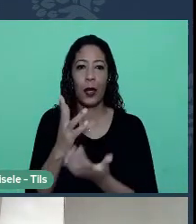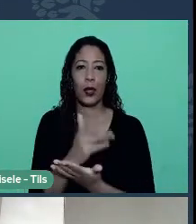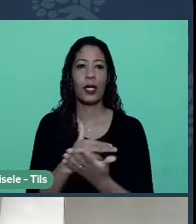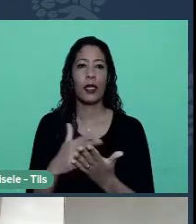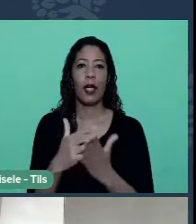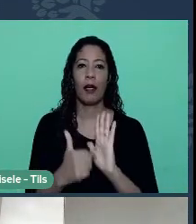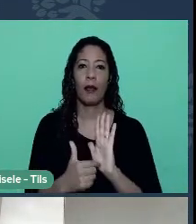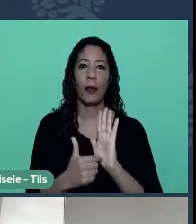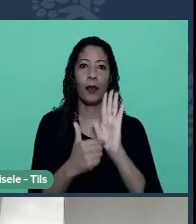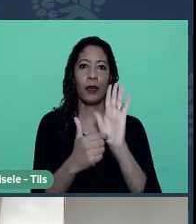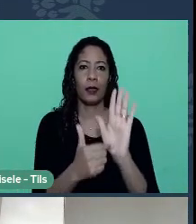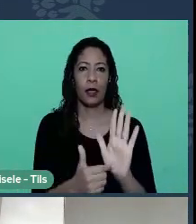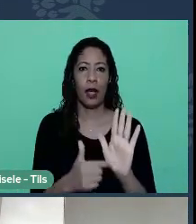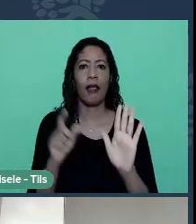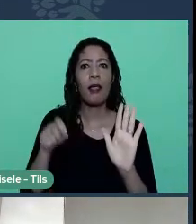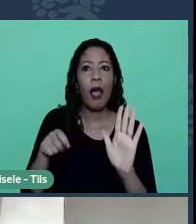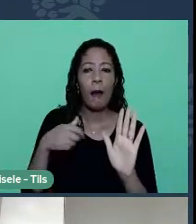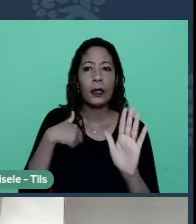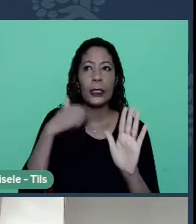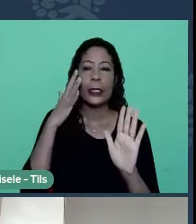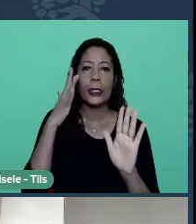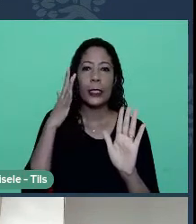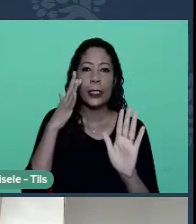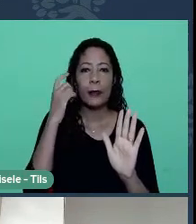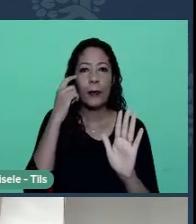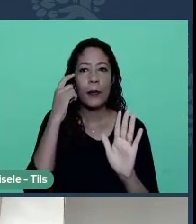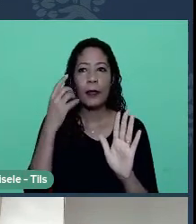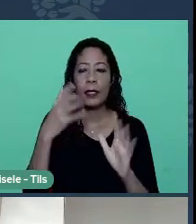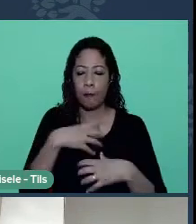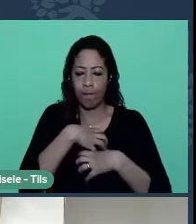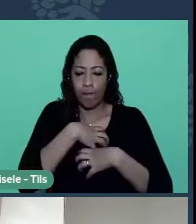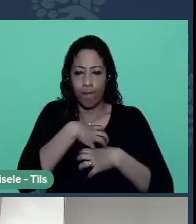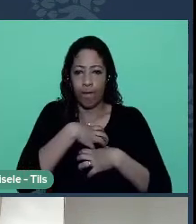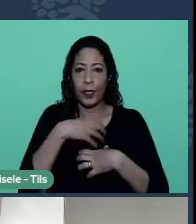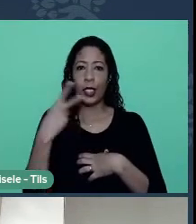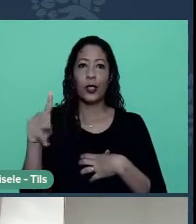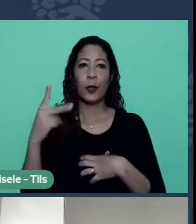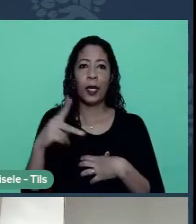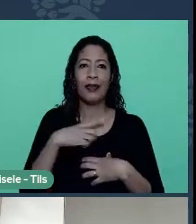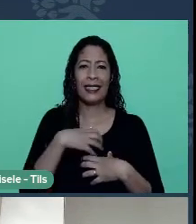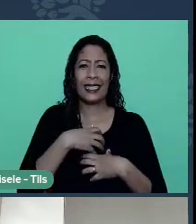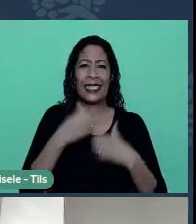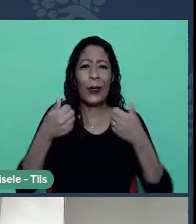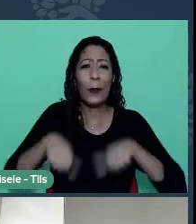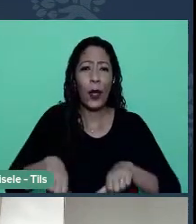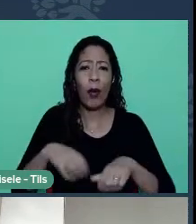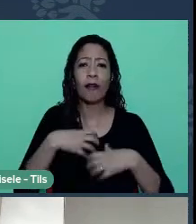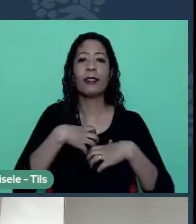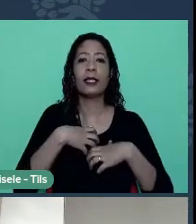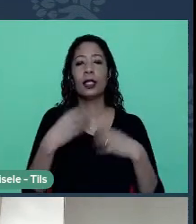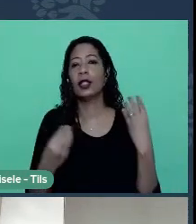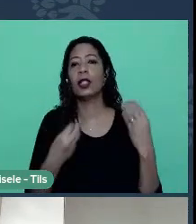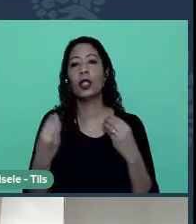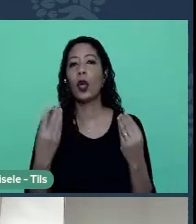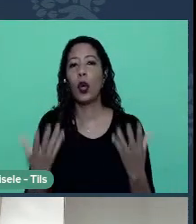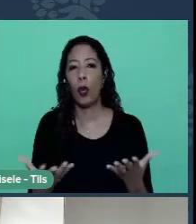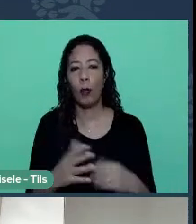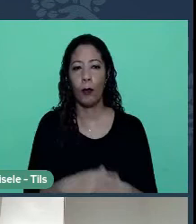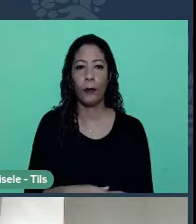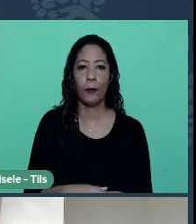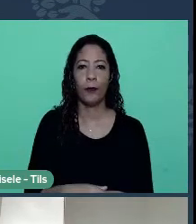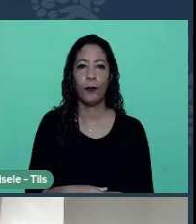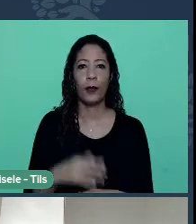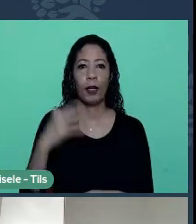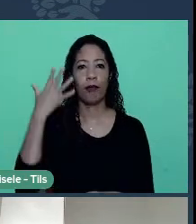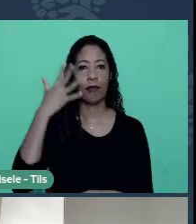gente pode imaginar como que eles se sentem no momento da crise. Nós vimos aí na aula passada definição